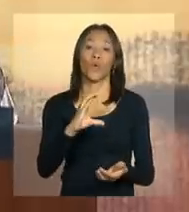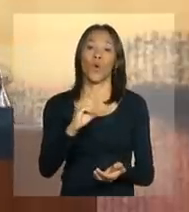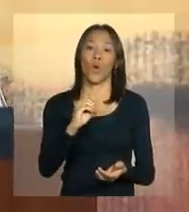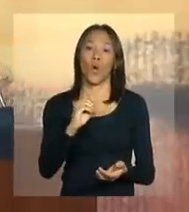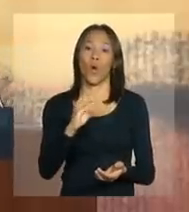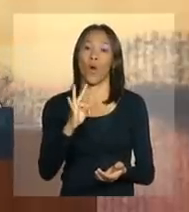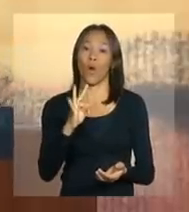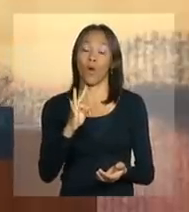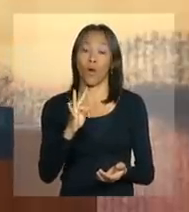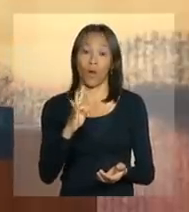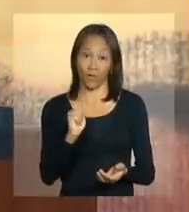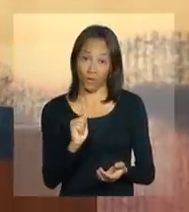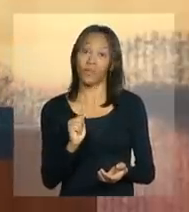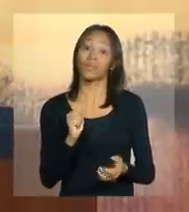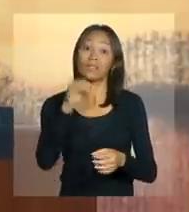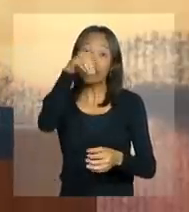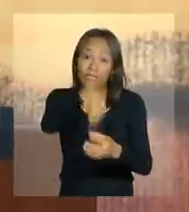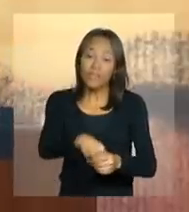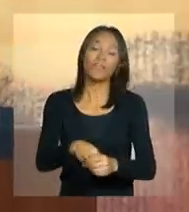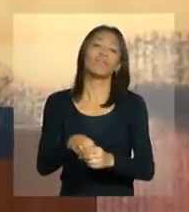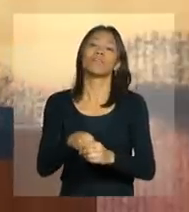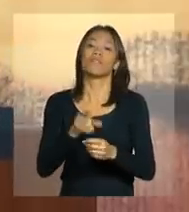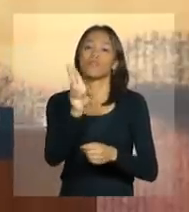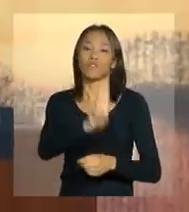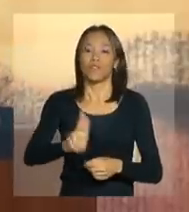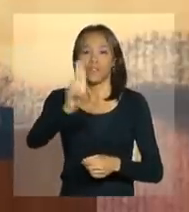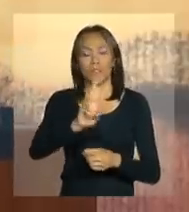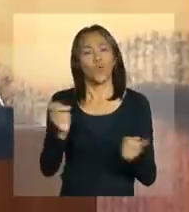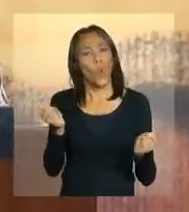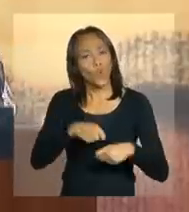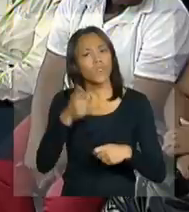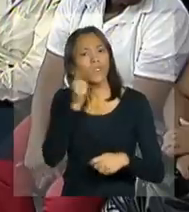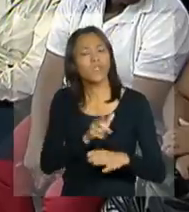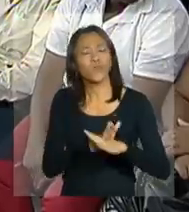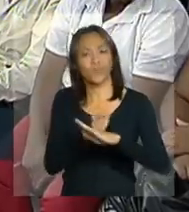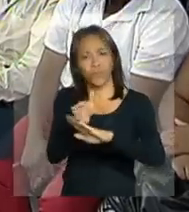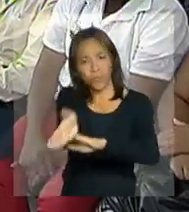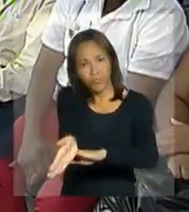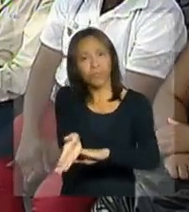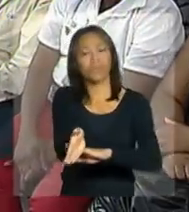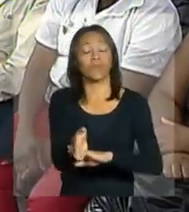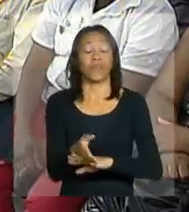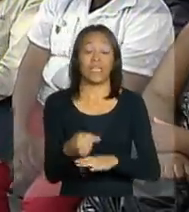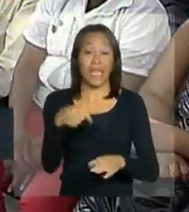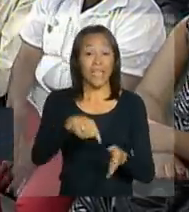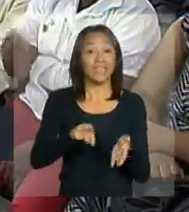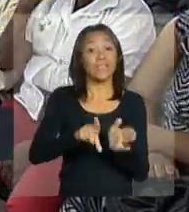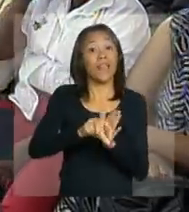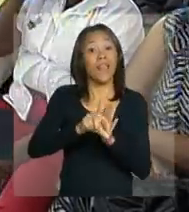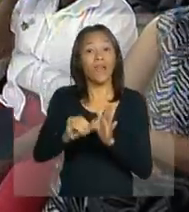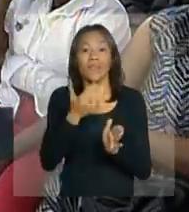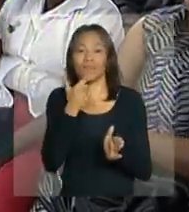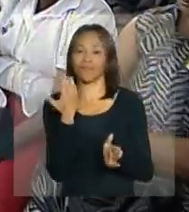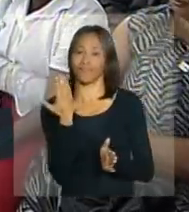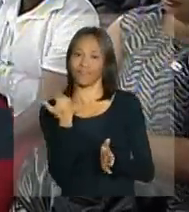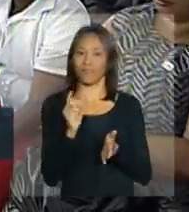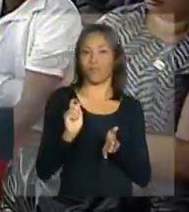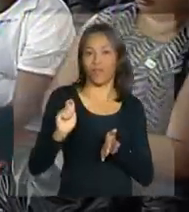de universidades públicas e que com essa recente lei de